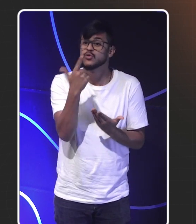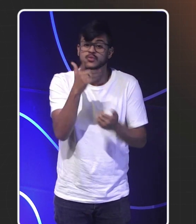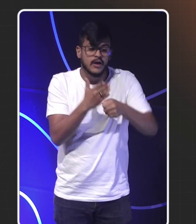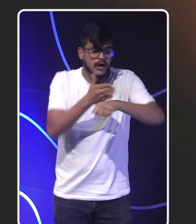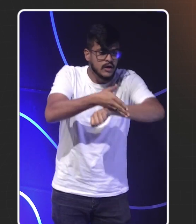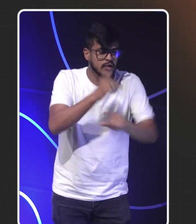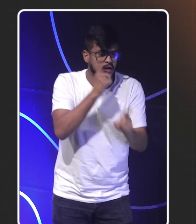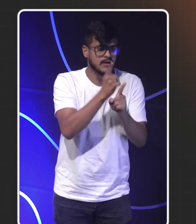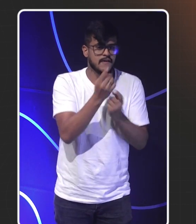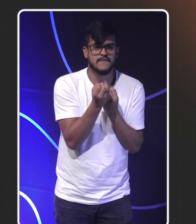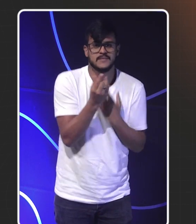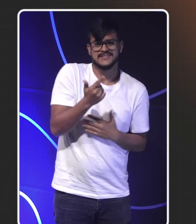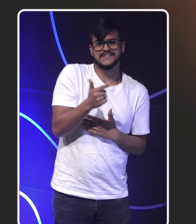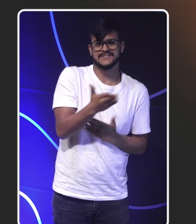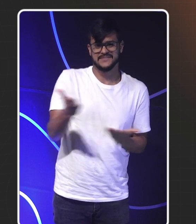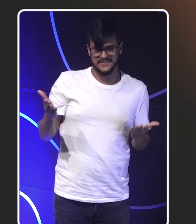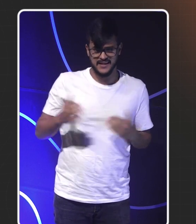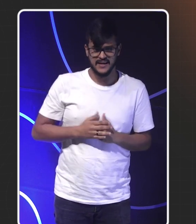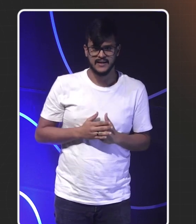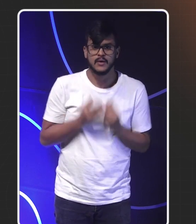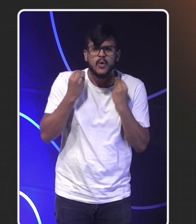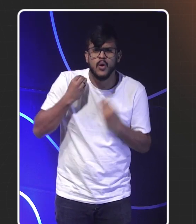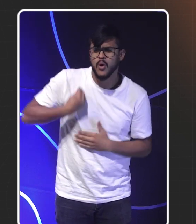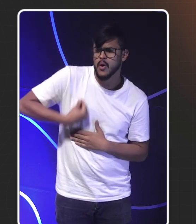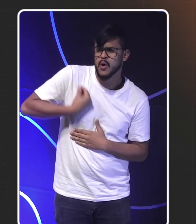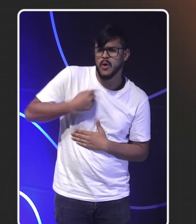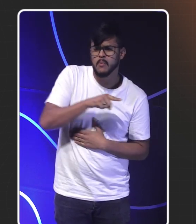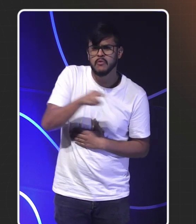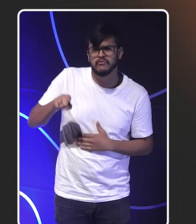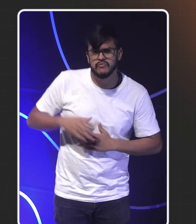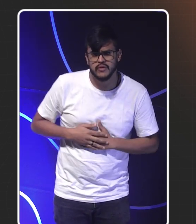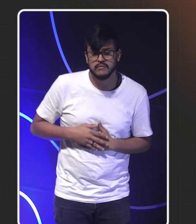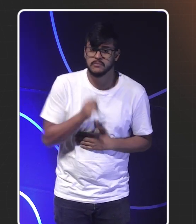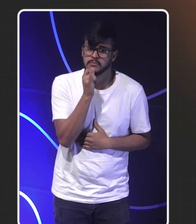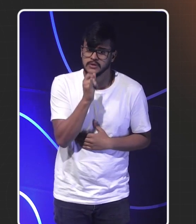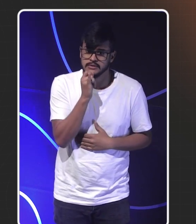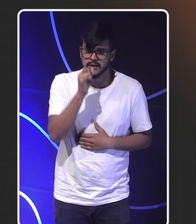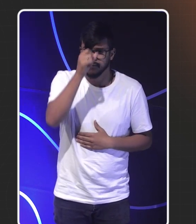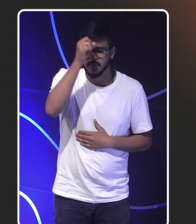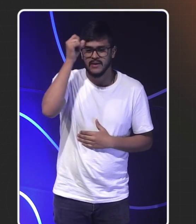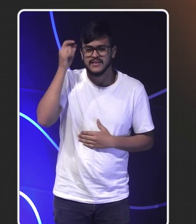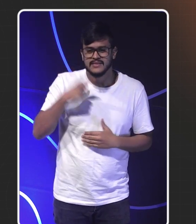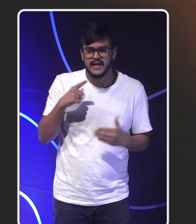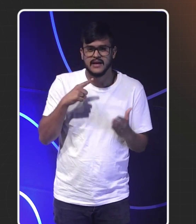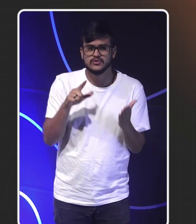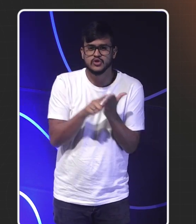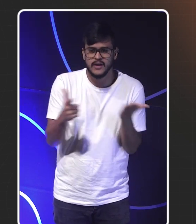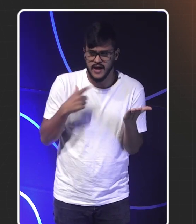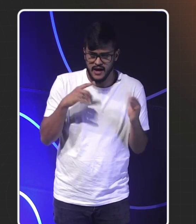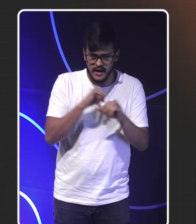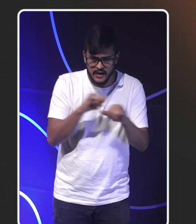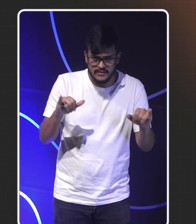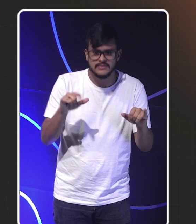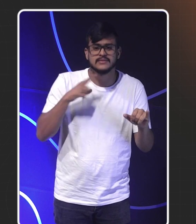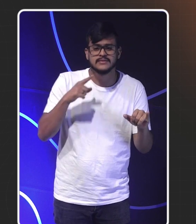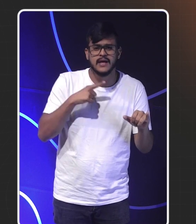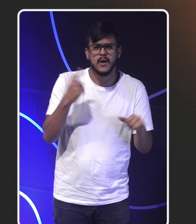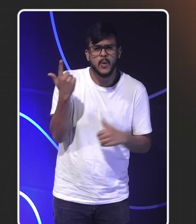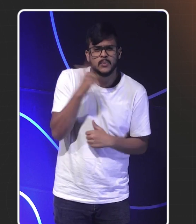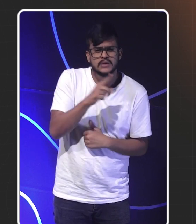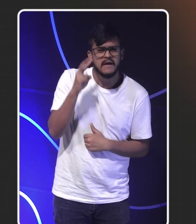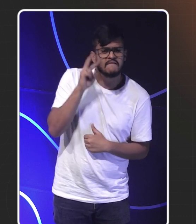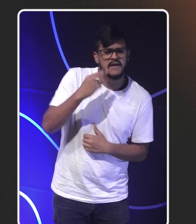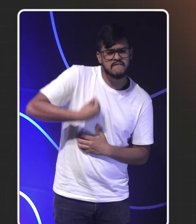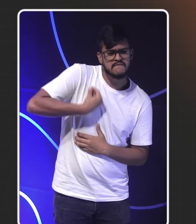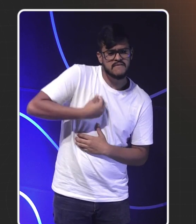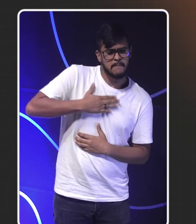Como a gente vive essa realidade, por exemplo, eu jamais conseguiria viver a realidade que o Dudu vive. Eu jamais conseguiria viver a